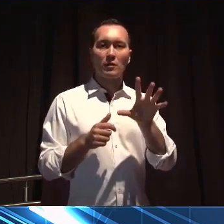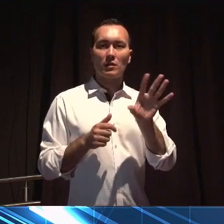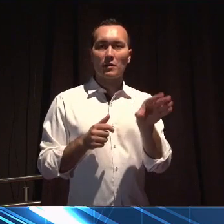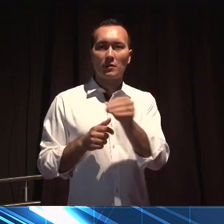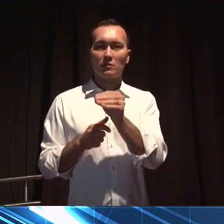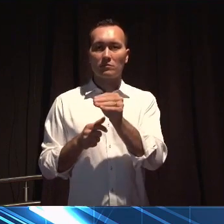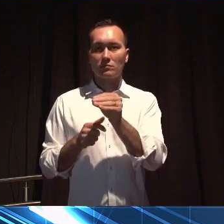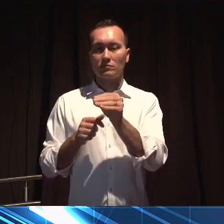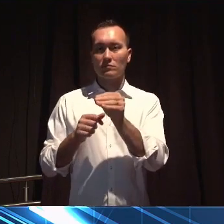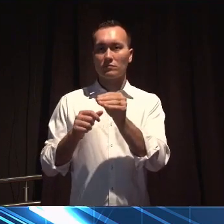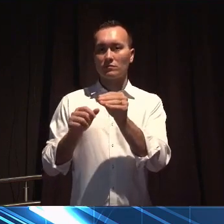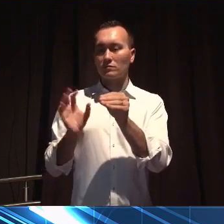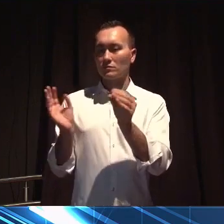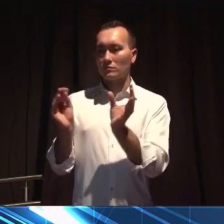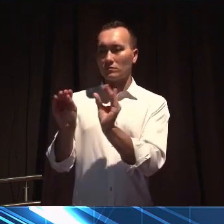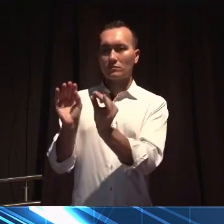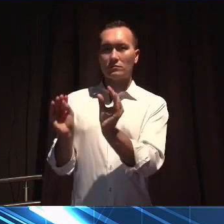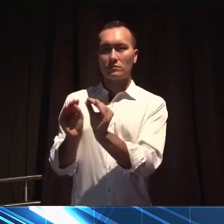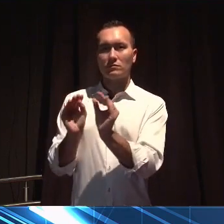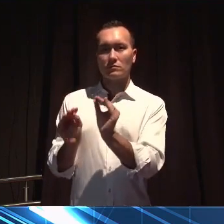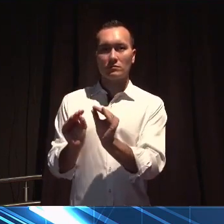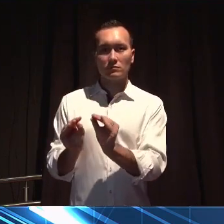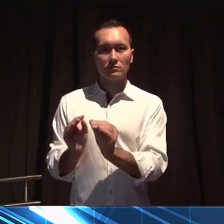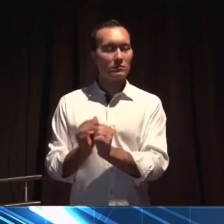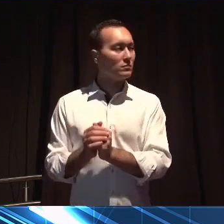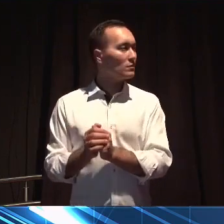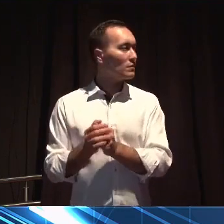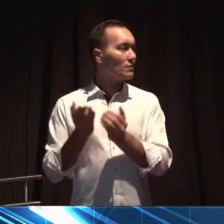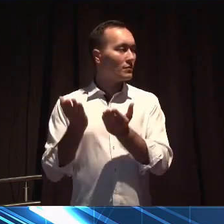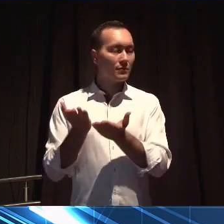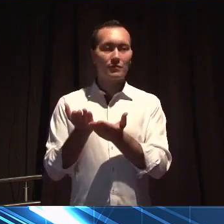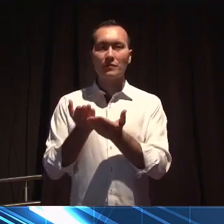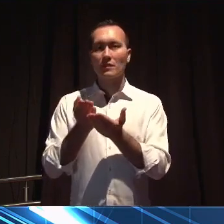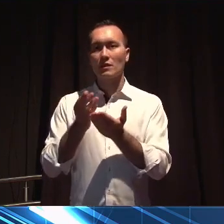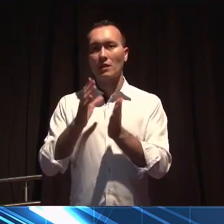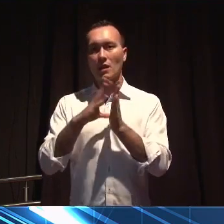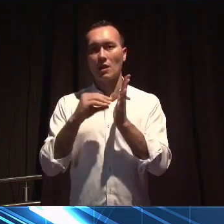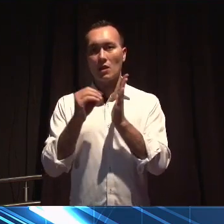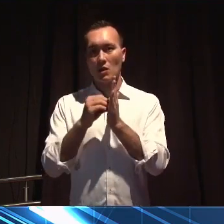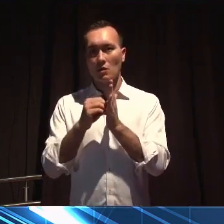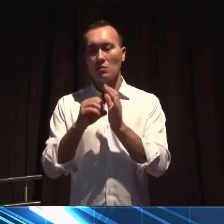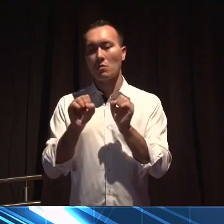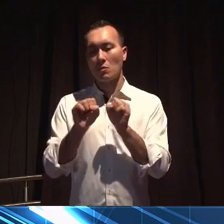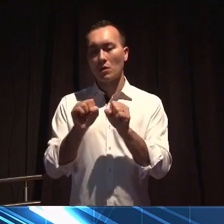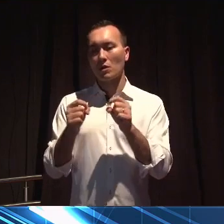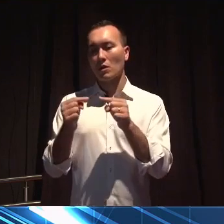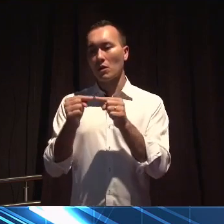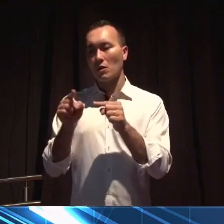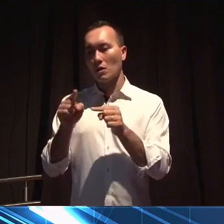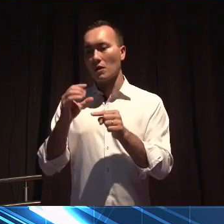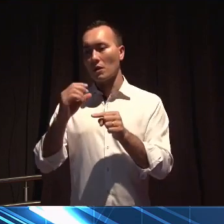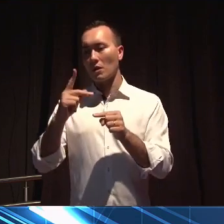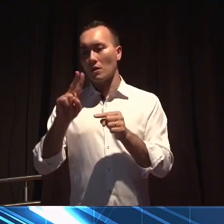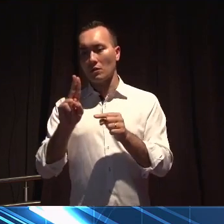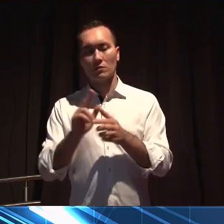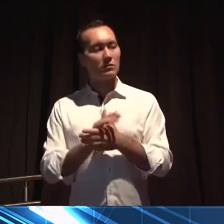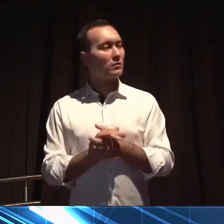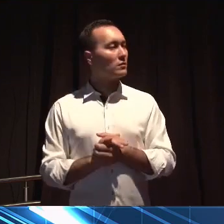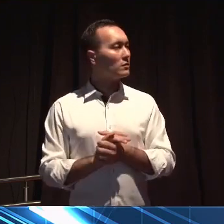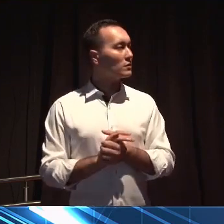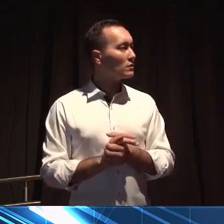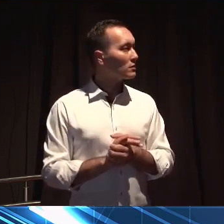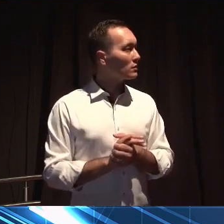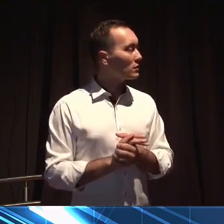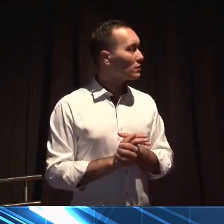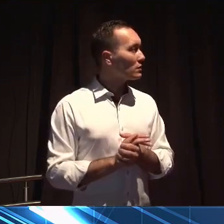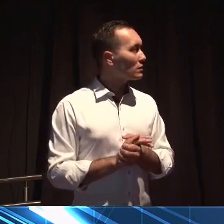logs, uma linguagem que consiga lidar melhor com o CPU, vai ser melhor. Então, um sidecar só para logs, um sidecar para métricas,